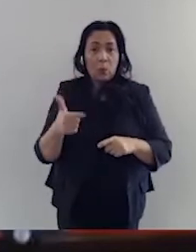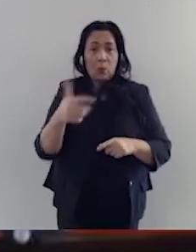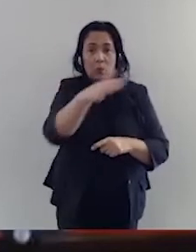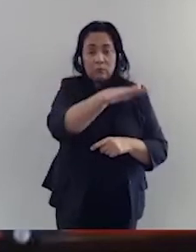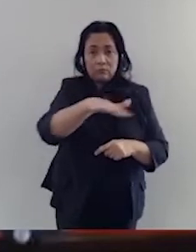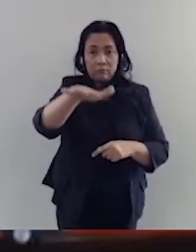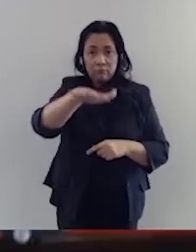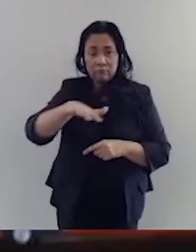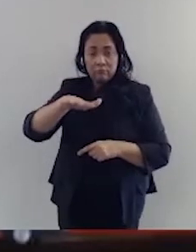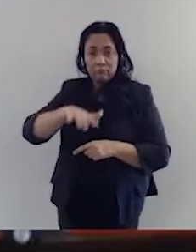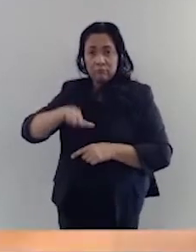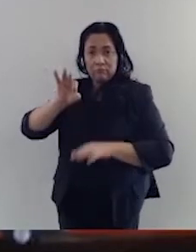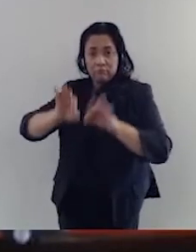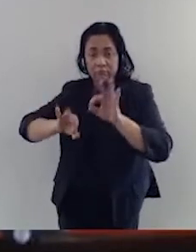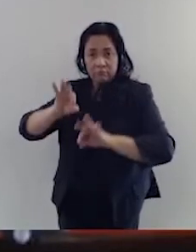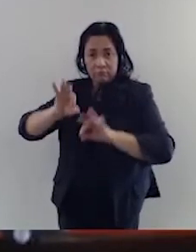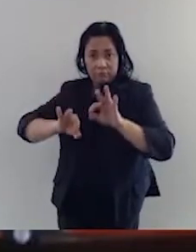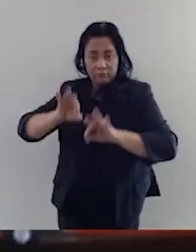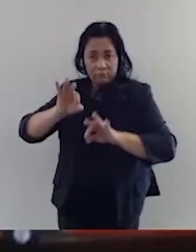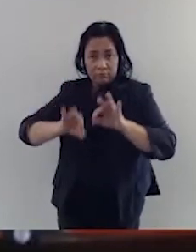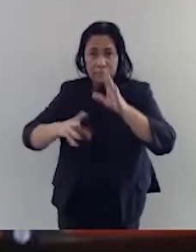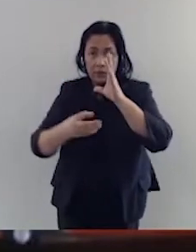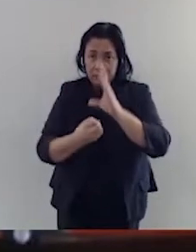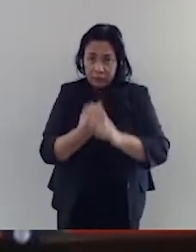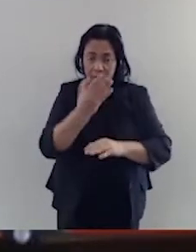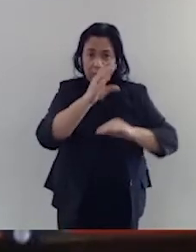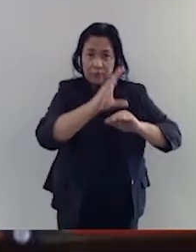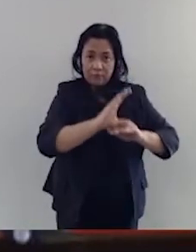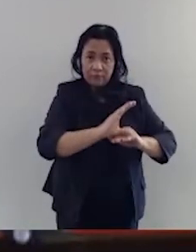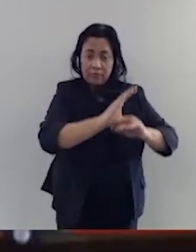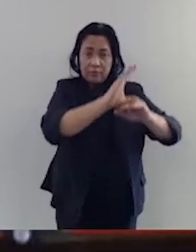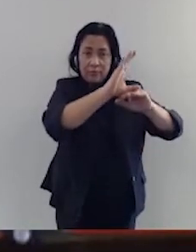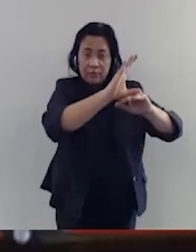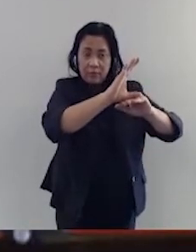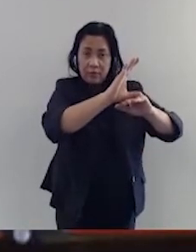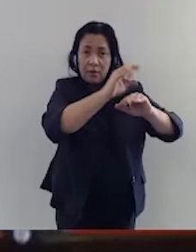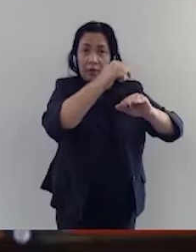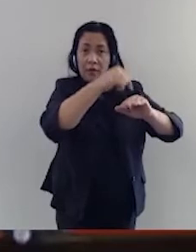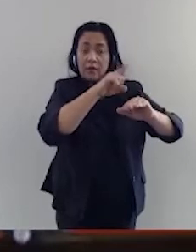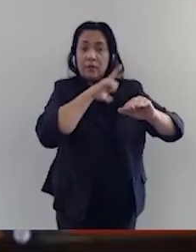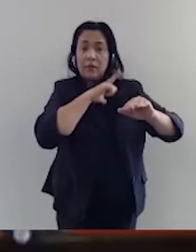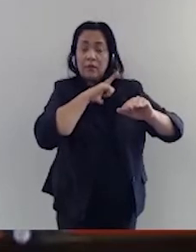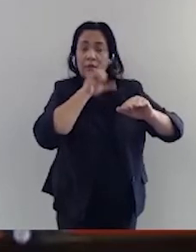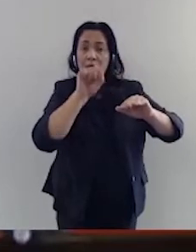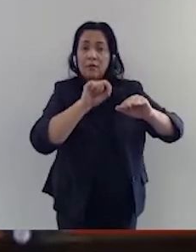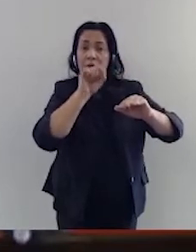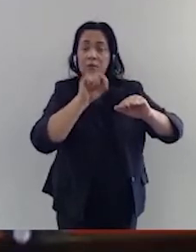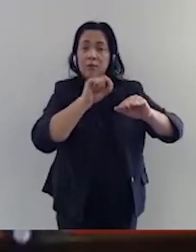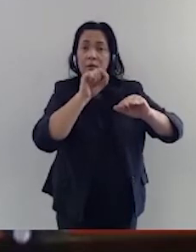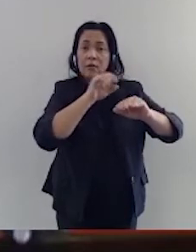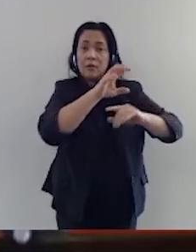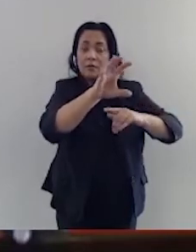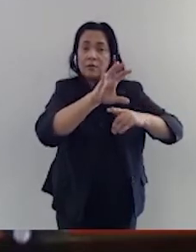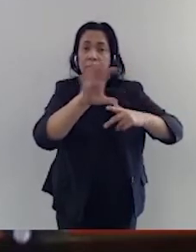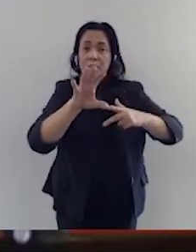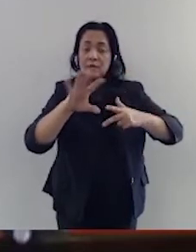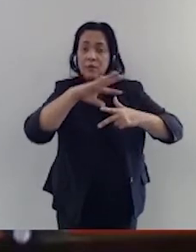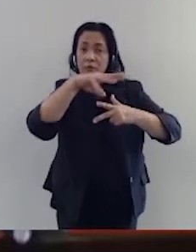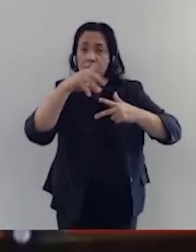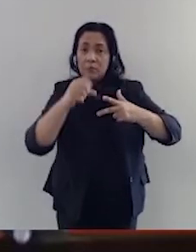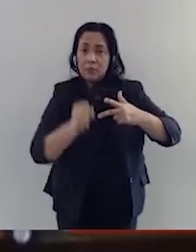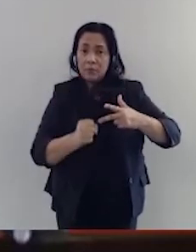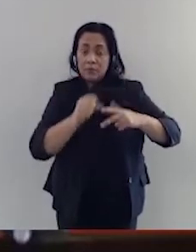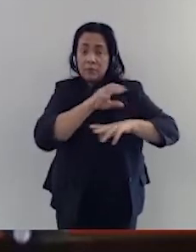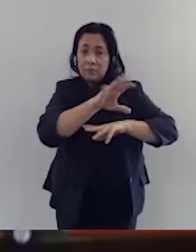a Constituição, além de ter estabelecido o princípio da separação de poderes com as sistemáticas do checks and balances,